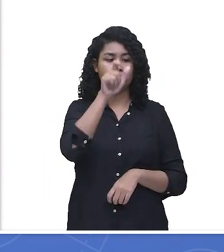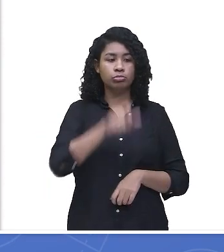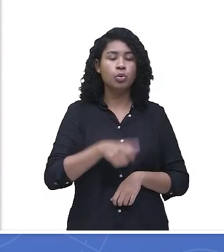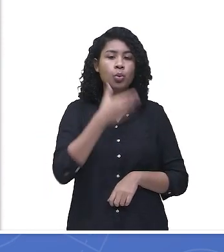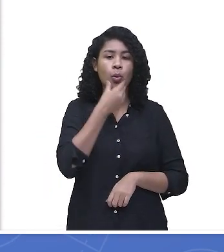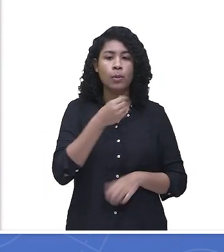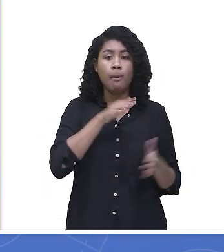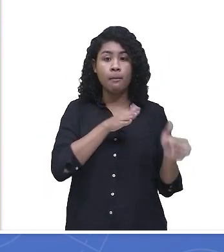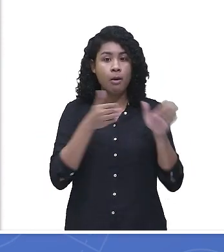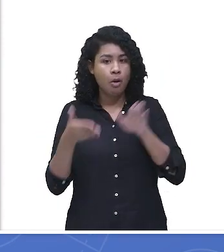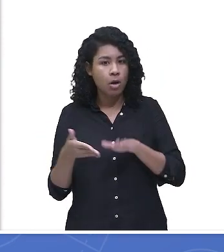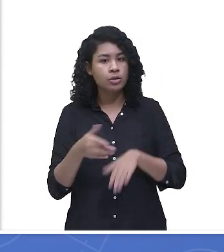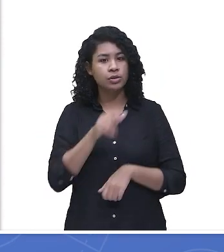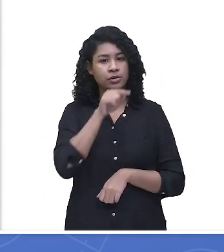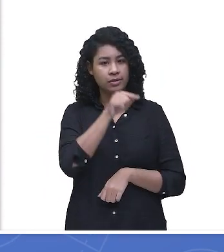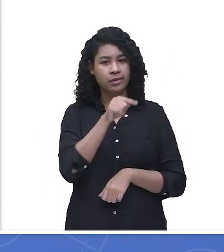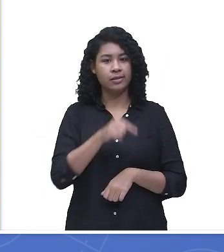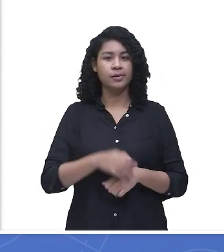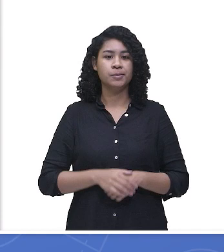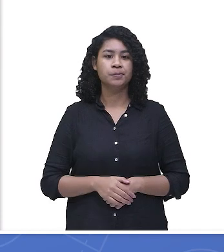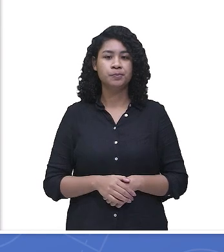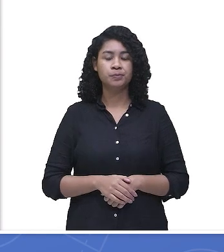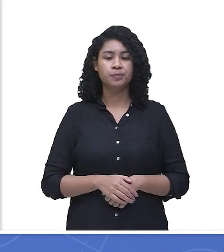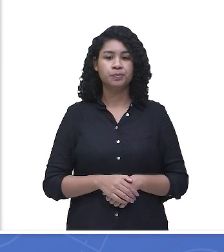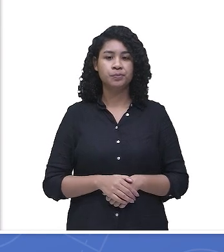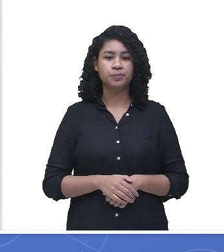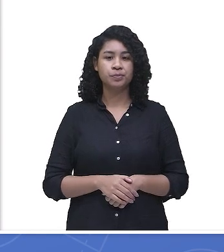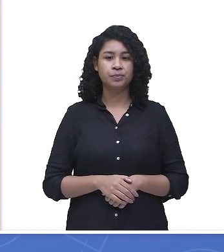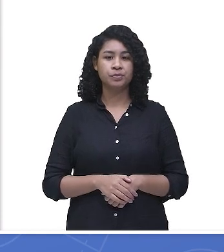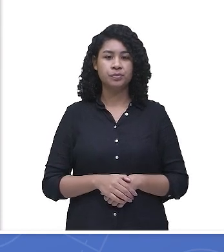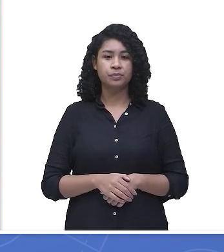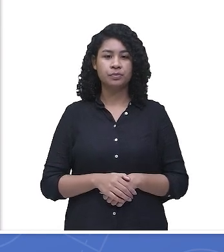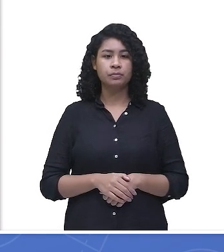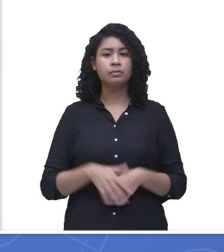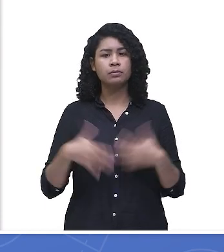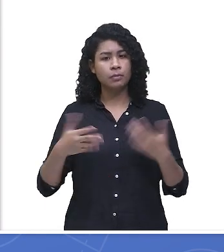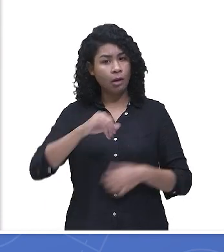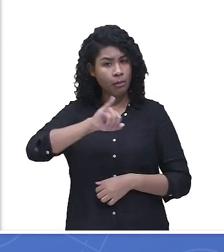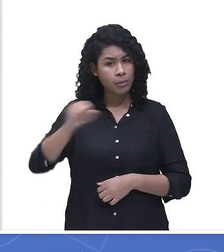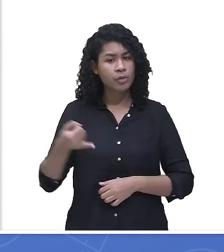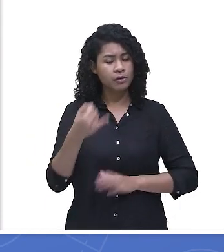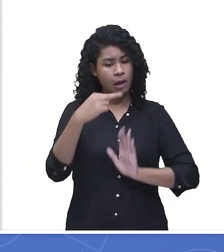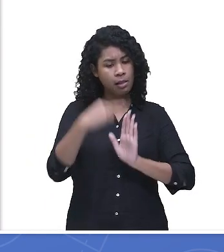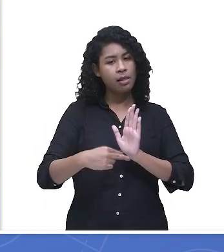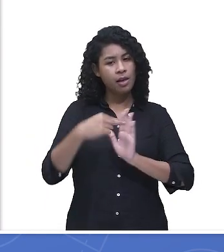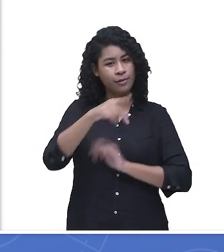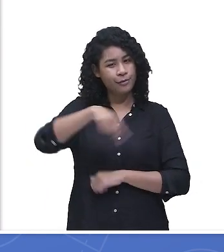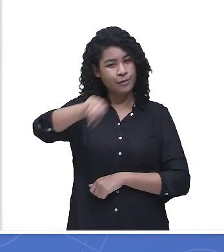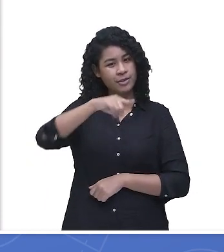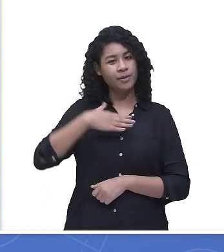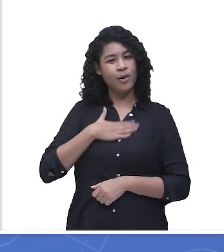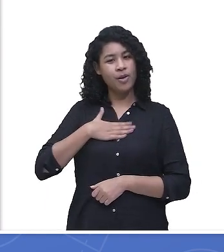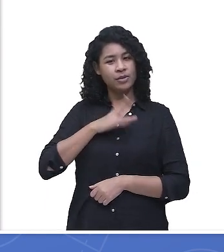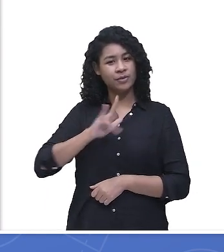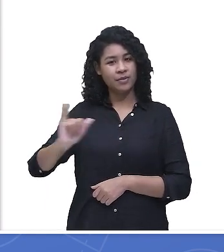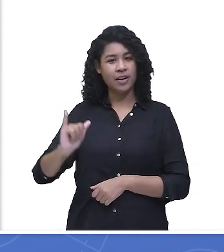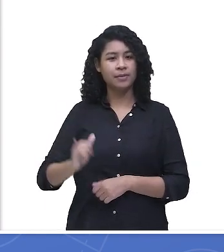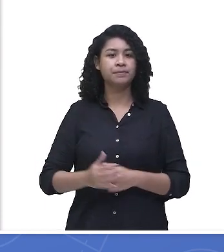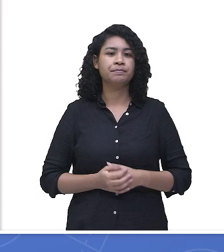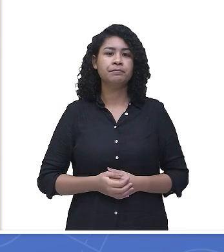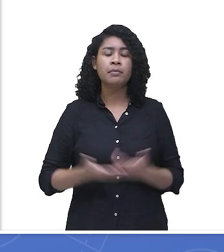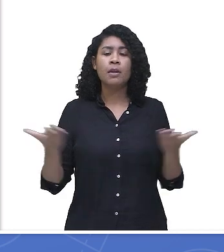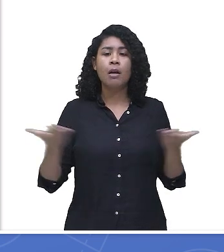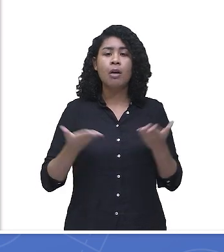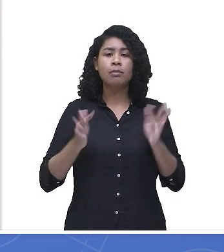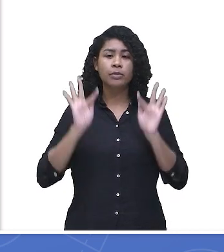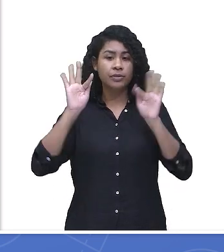que nós podemos observar aqui na referência, certo? Leiam, vocês vão se divertir bastante. Para finalizar, a